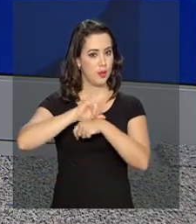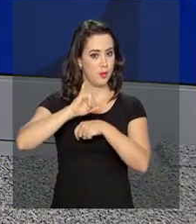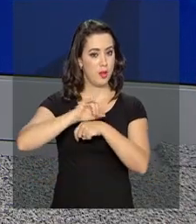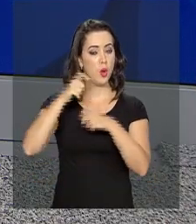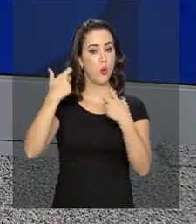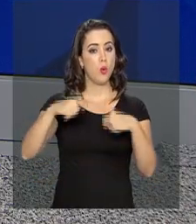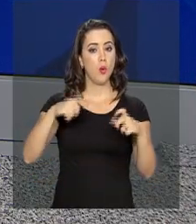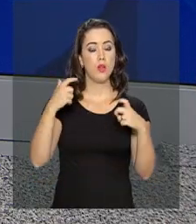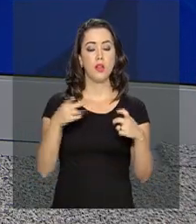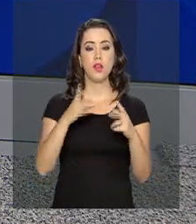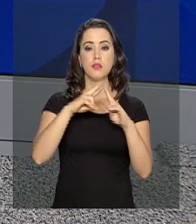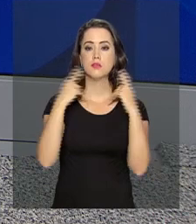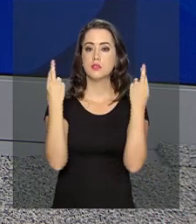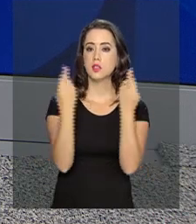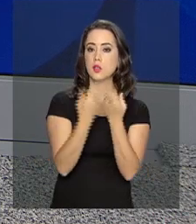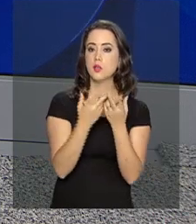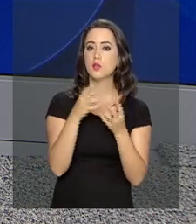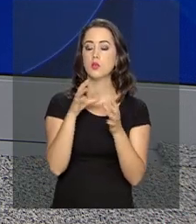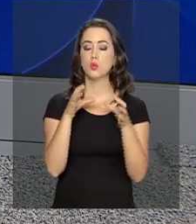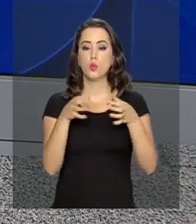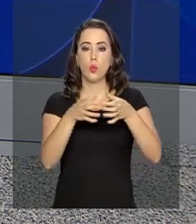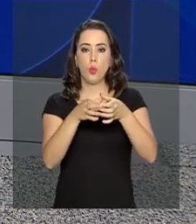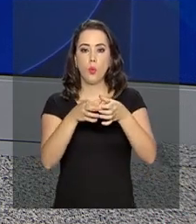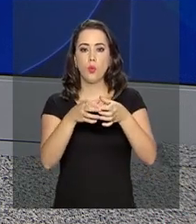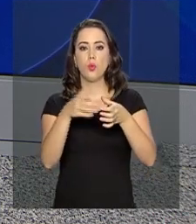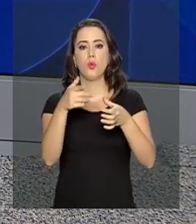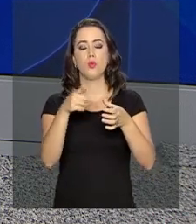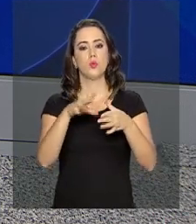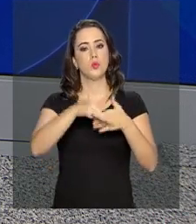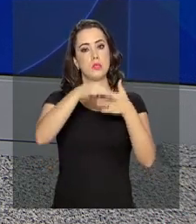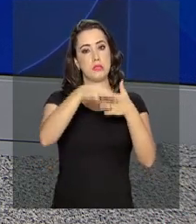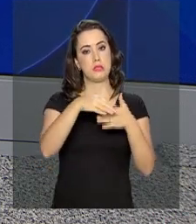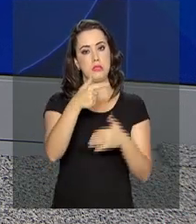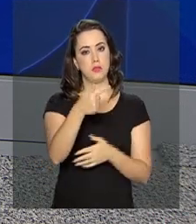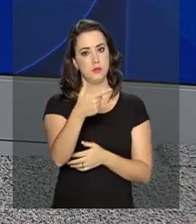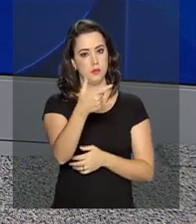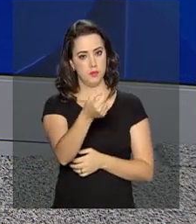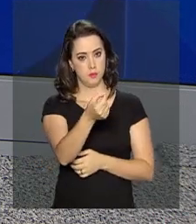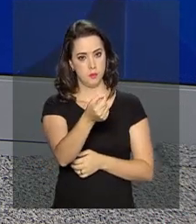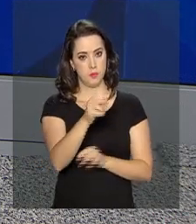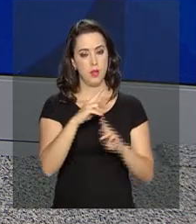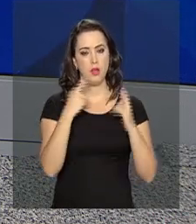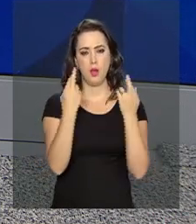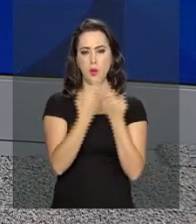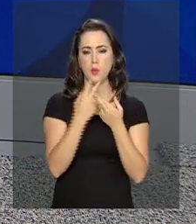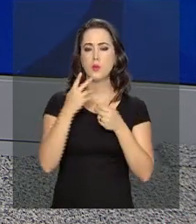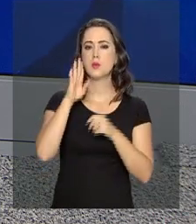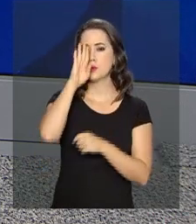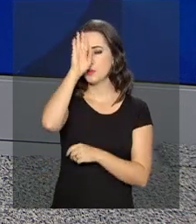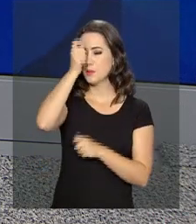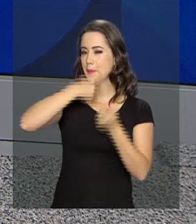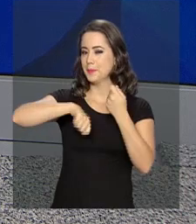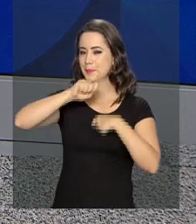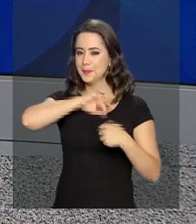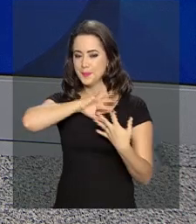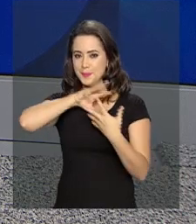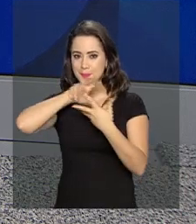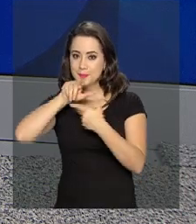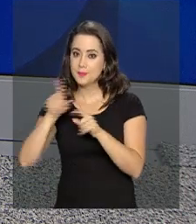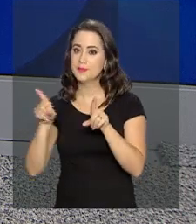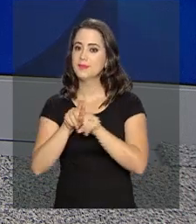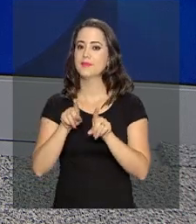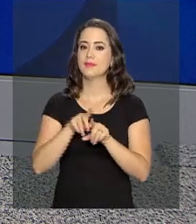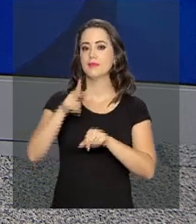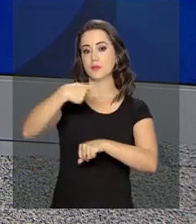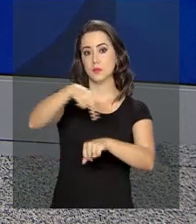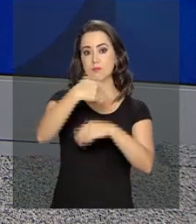Argentina, é a sede da edição deste ano da reunião de cúpula dos líderes do G20, grupo que reúne as principais economias mundiais